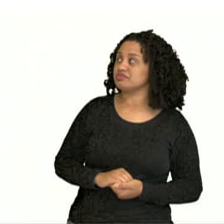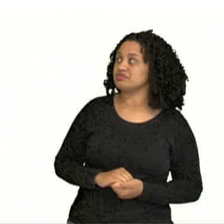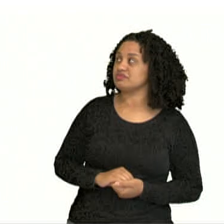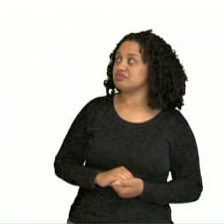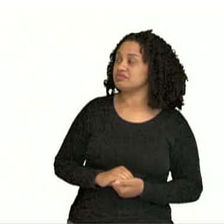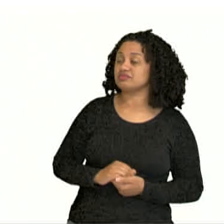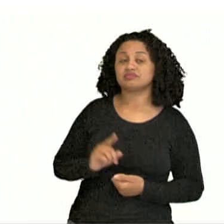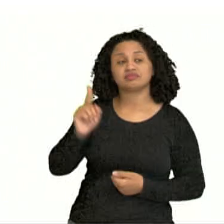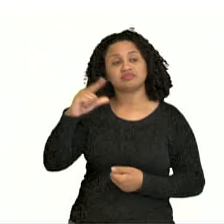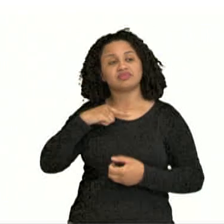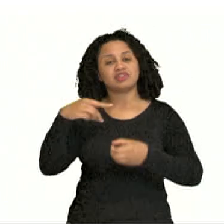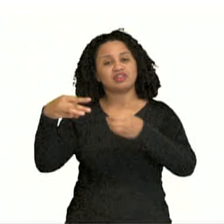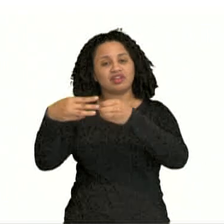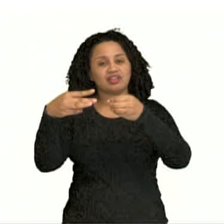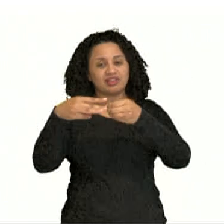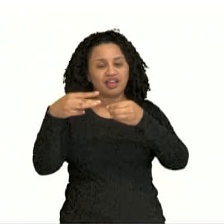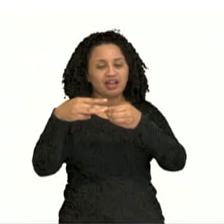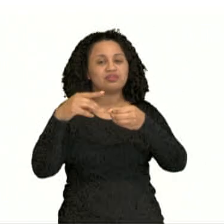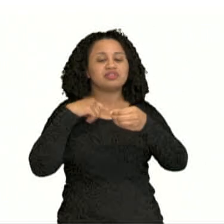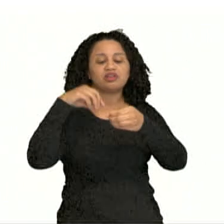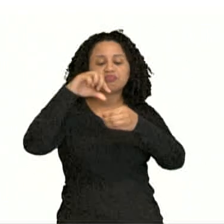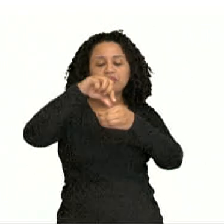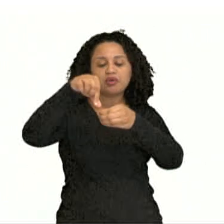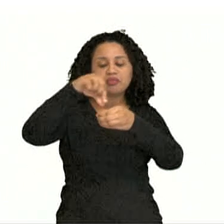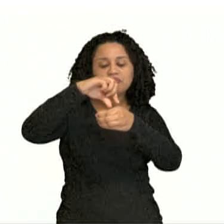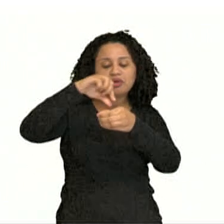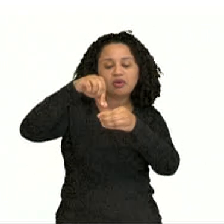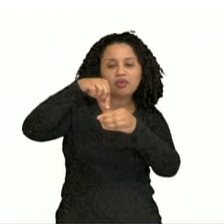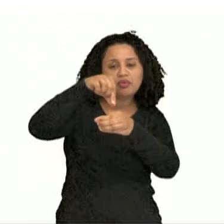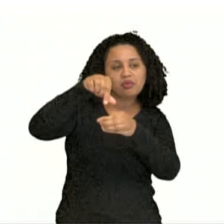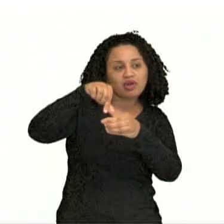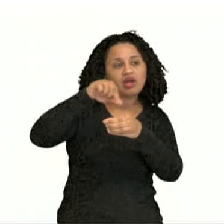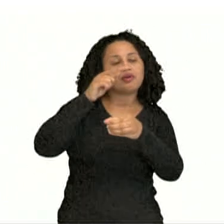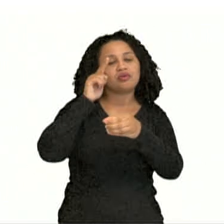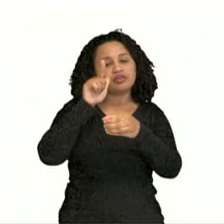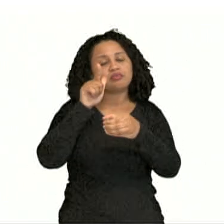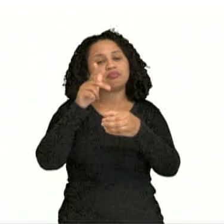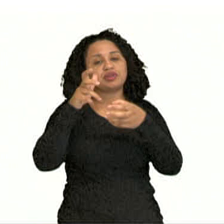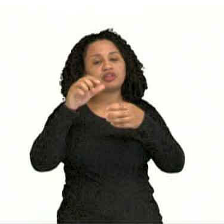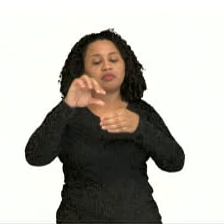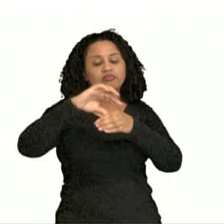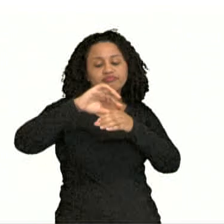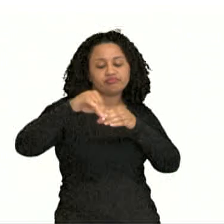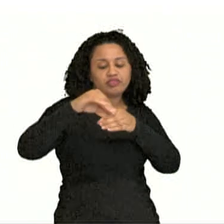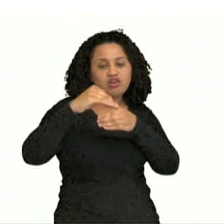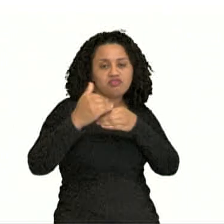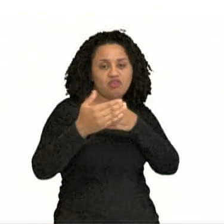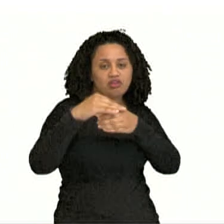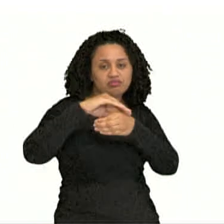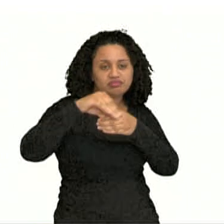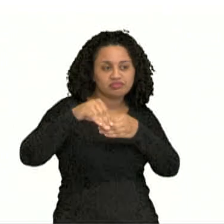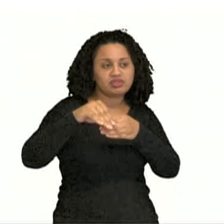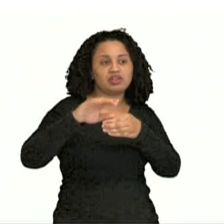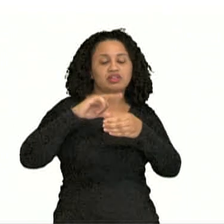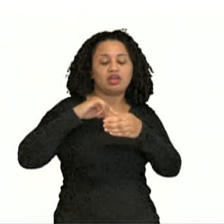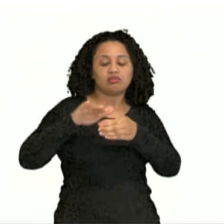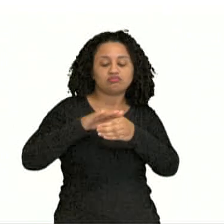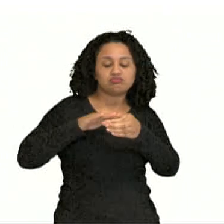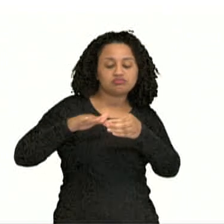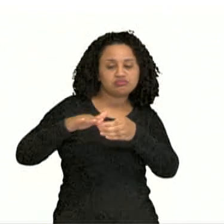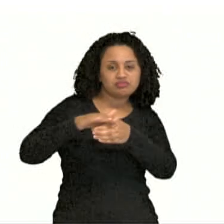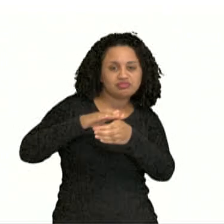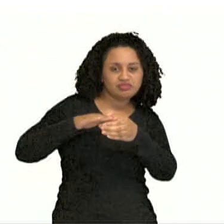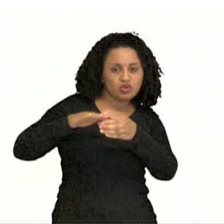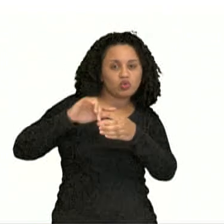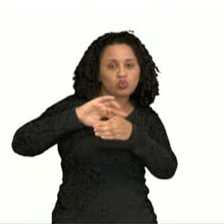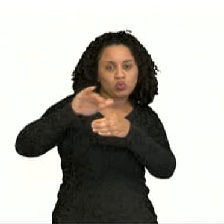suas organelas citoplasmáticas. Então, a gente percebe a membrana, que é a mais externa, o citoplasma que